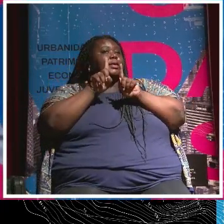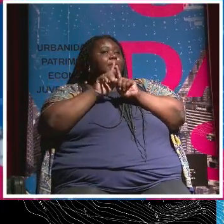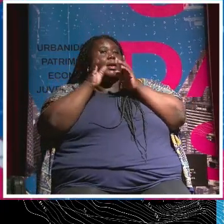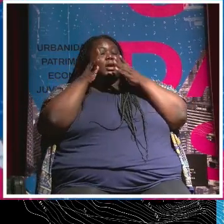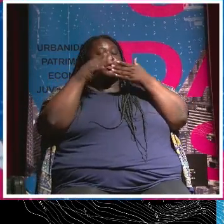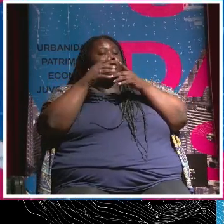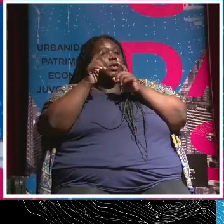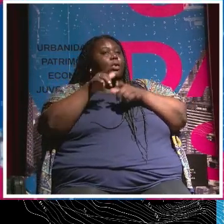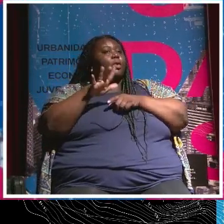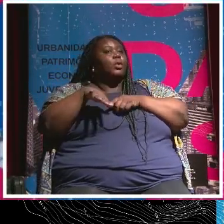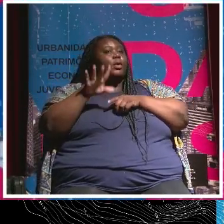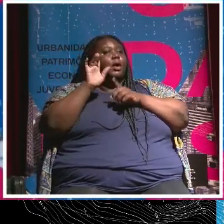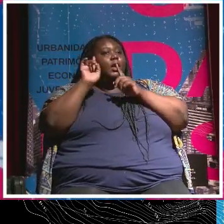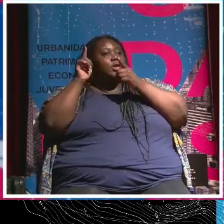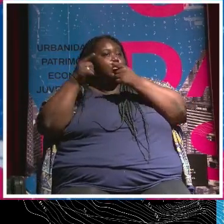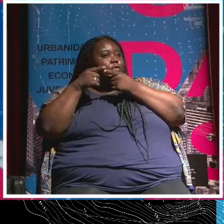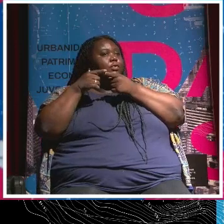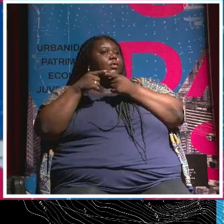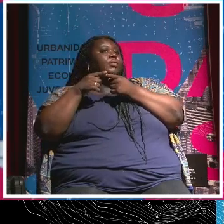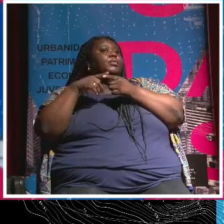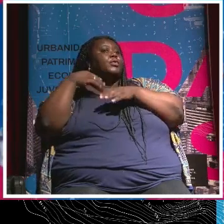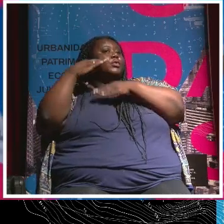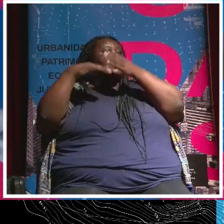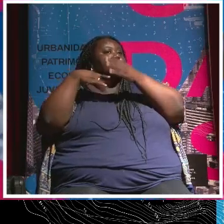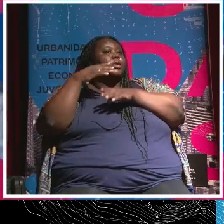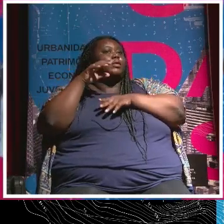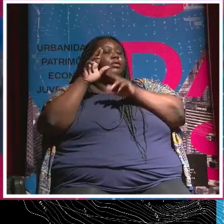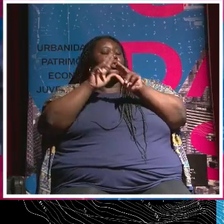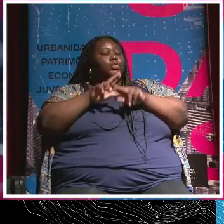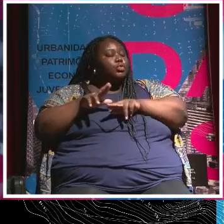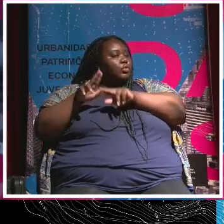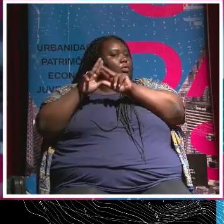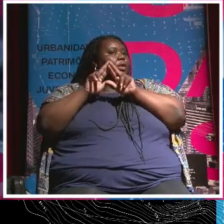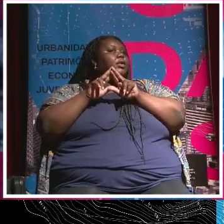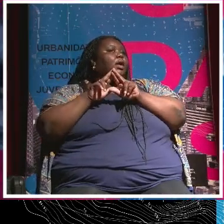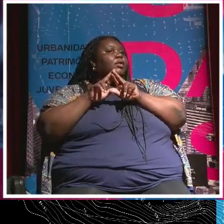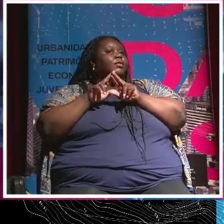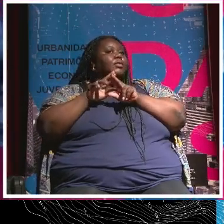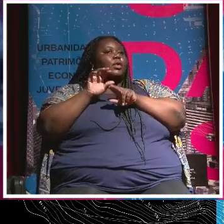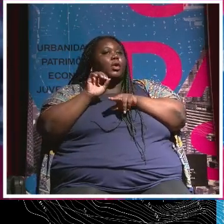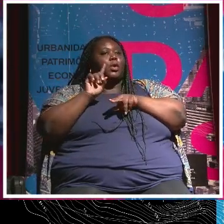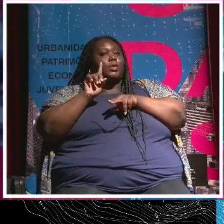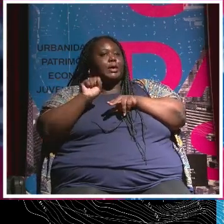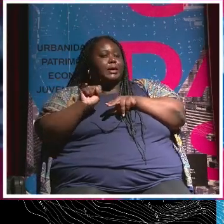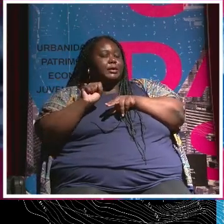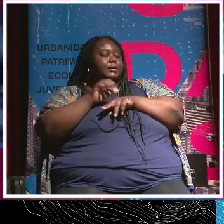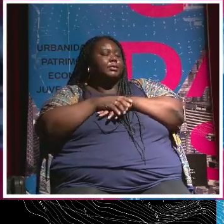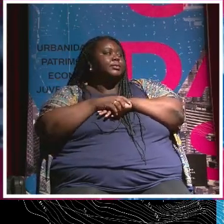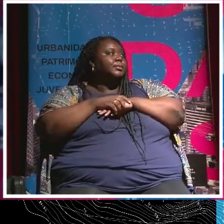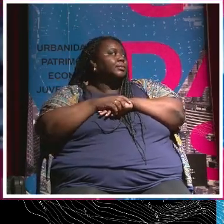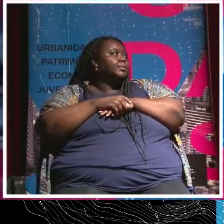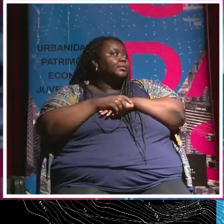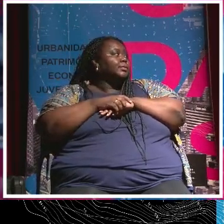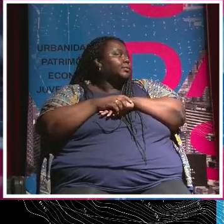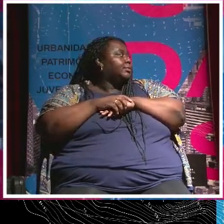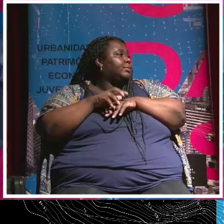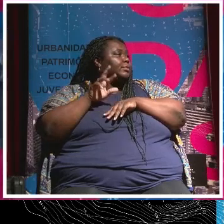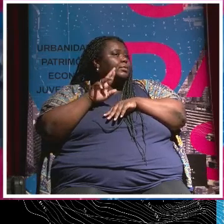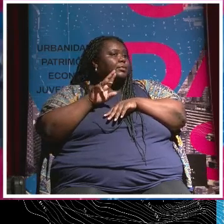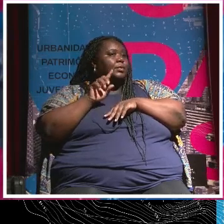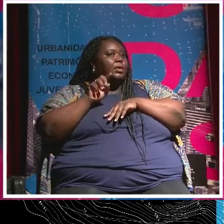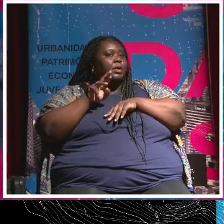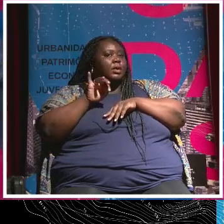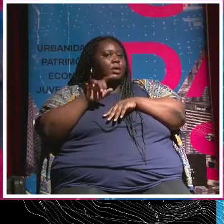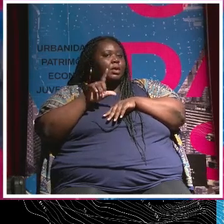locais dos Objetivos do Desenvolvimento Sustentável, ODS. Rodrigo